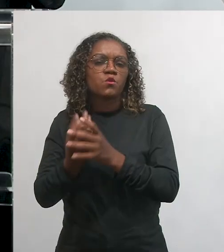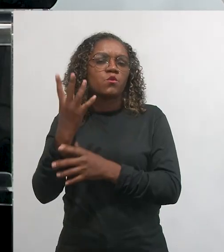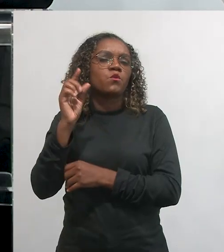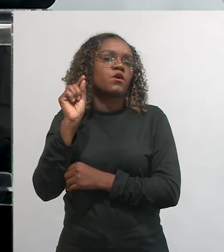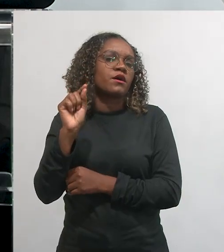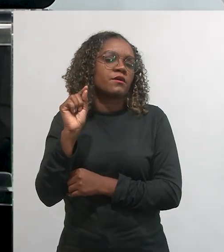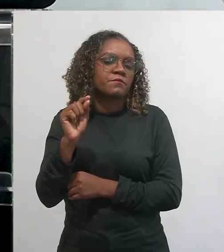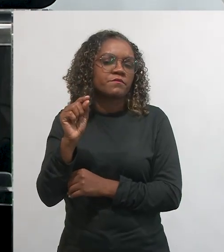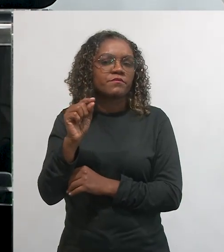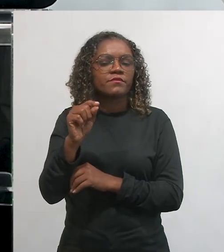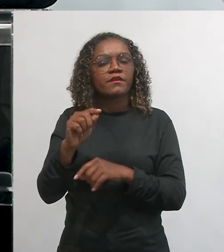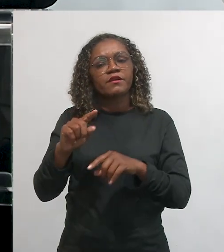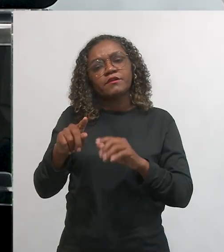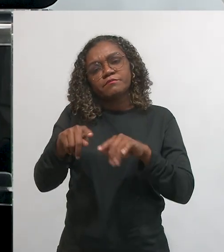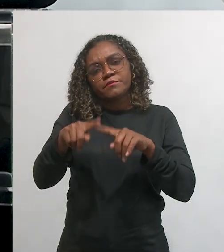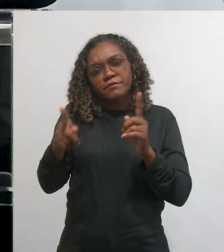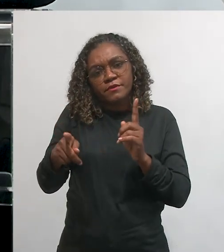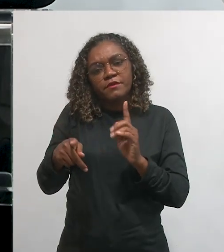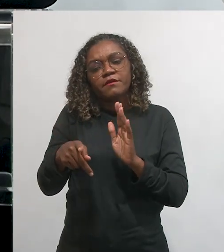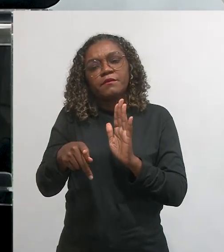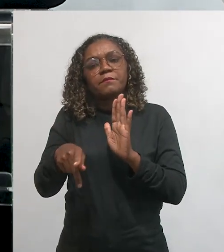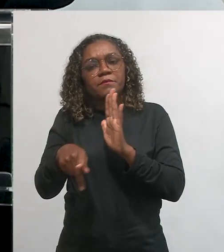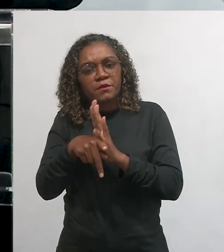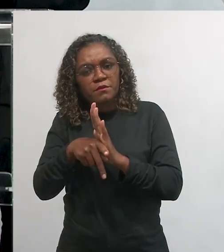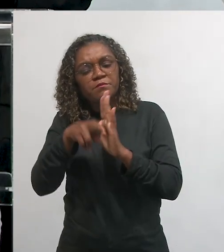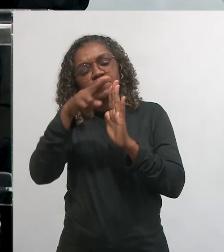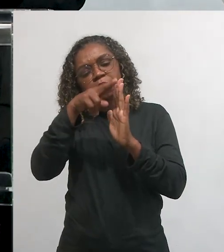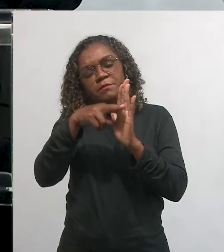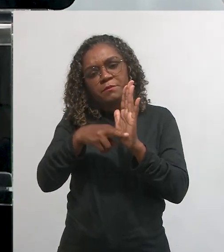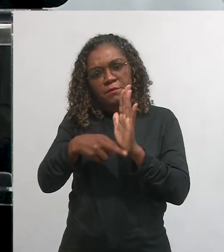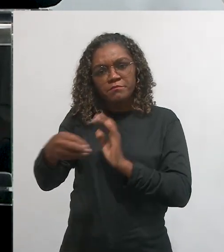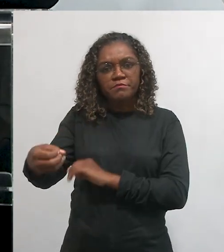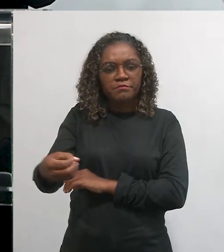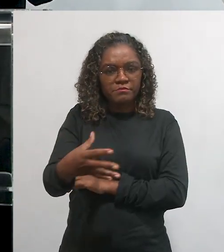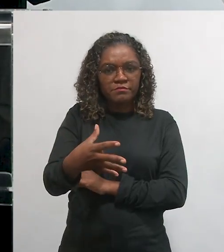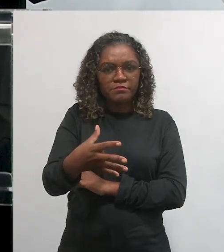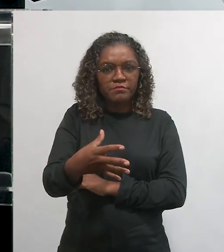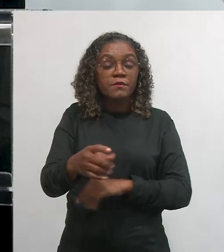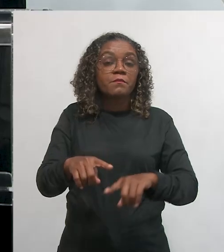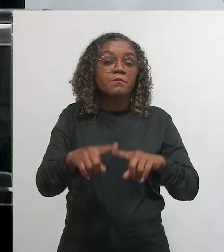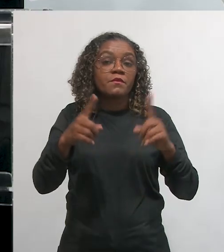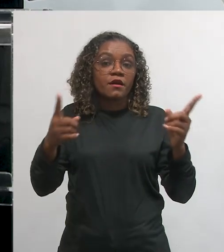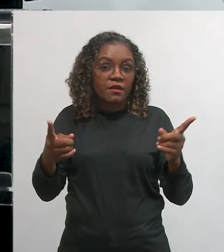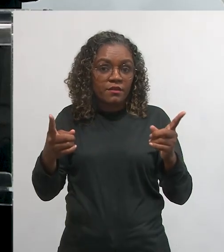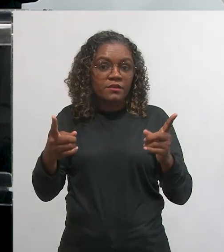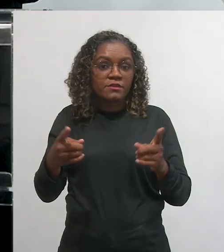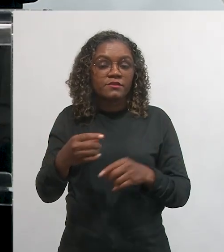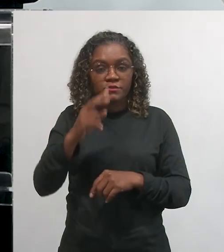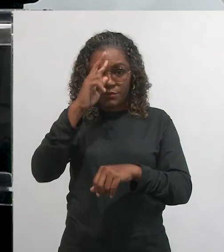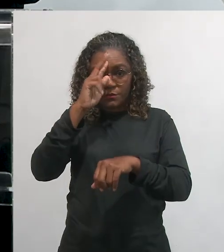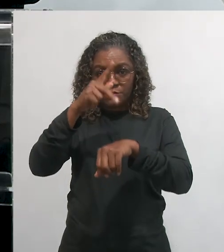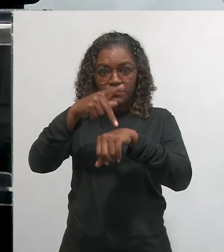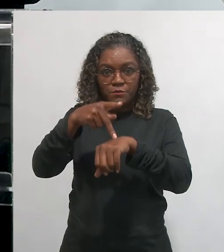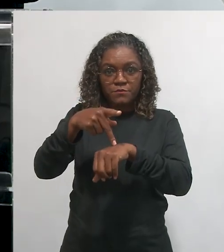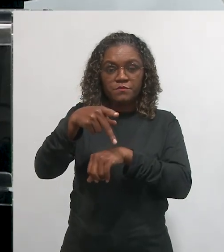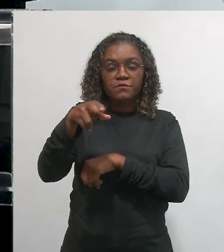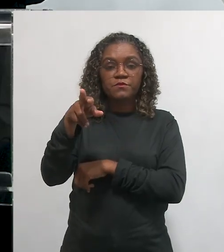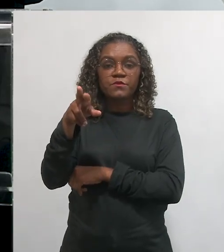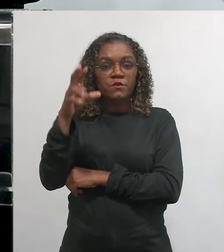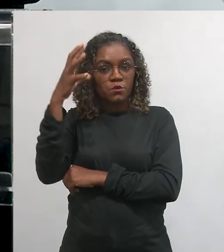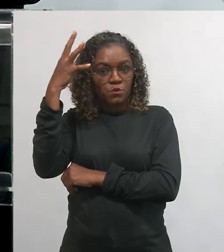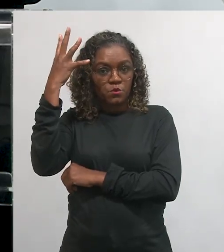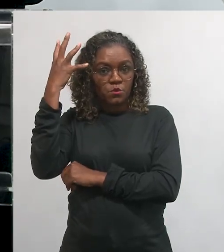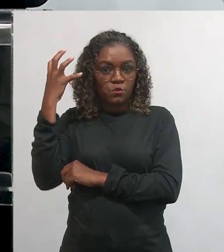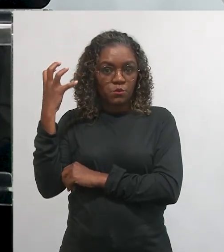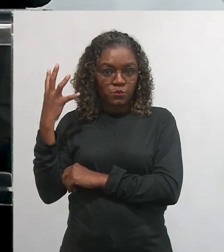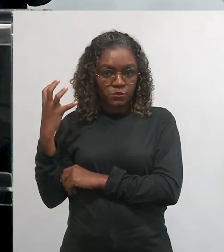parâmetros racionais modernos. E para Rousseau, esse elemento fundamental que nos